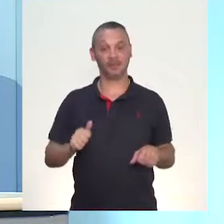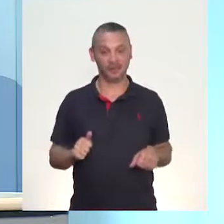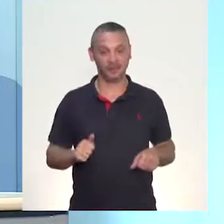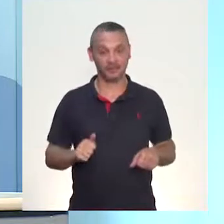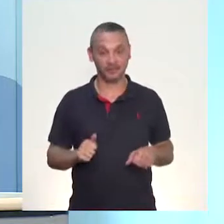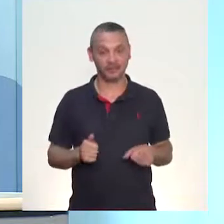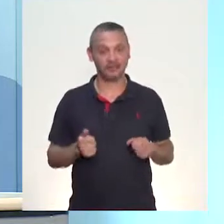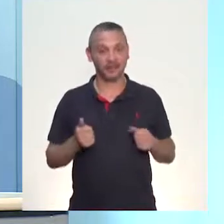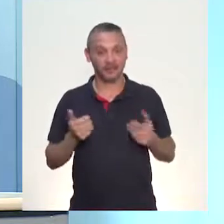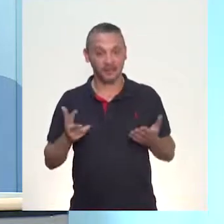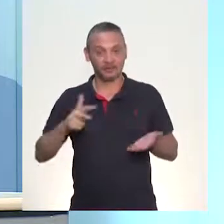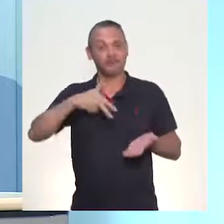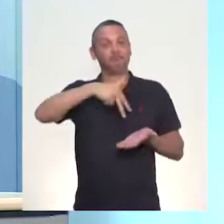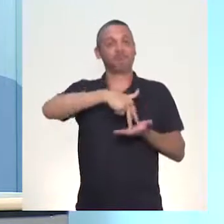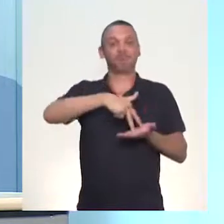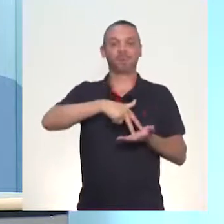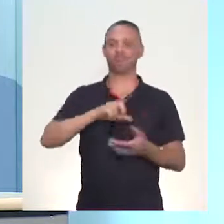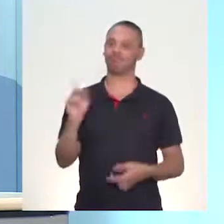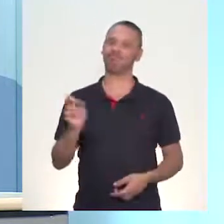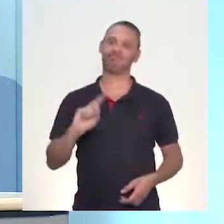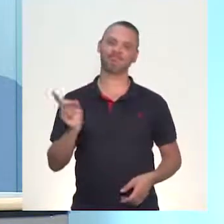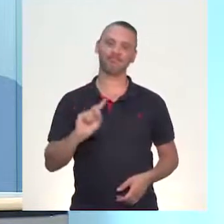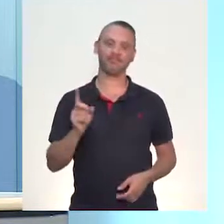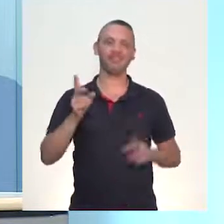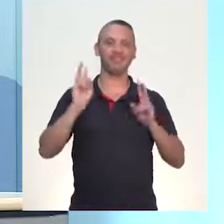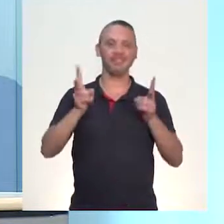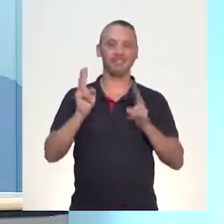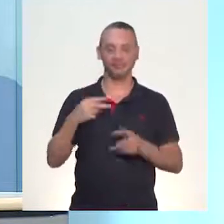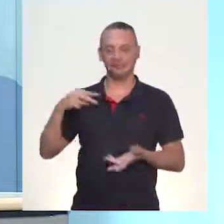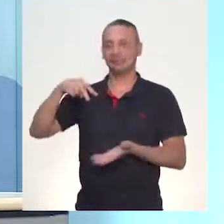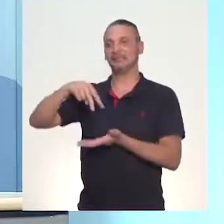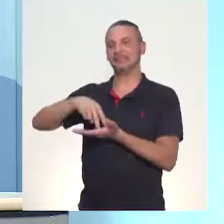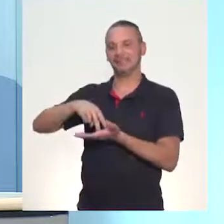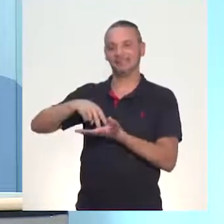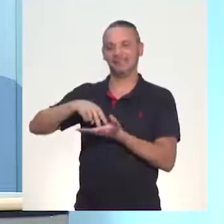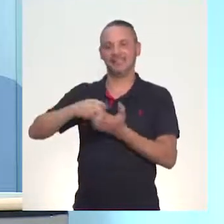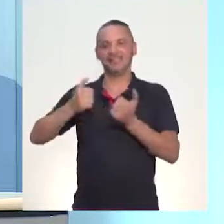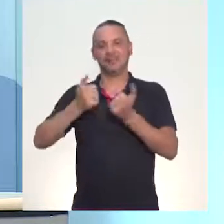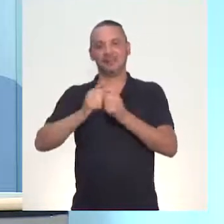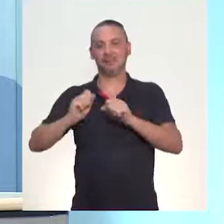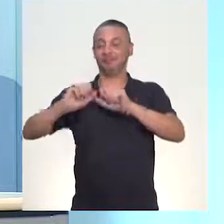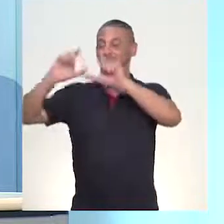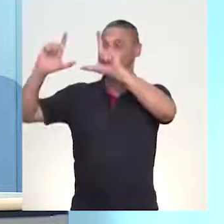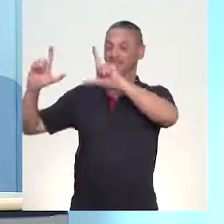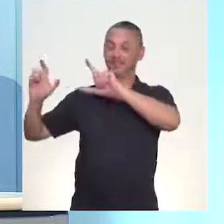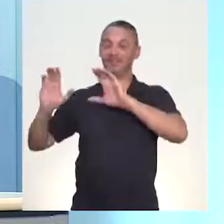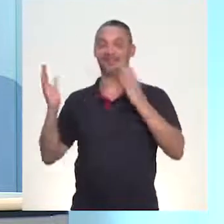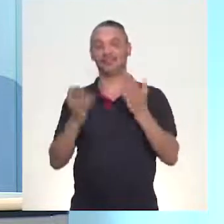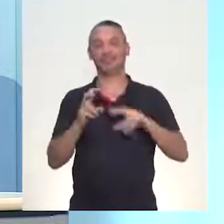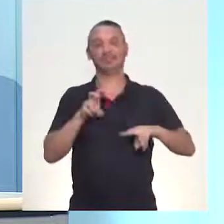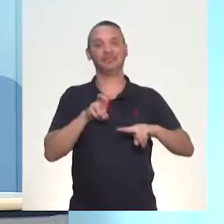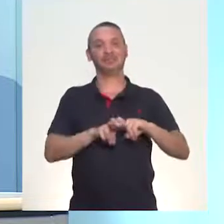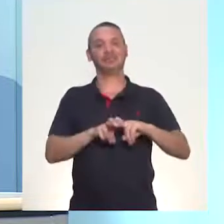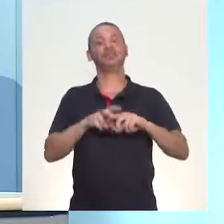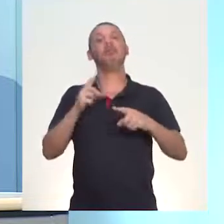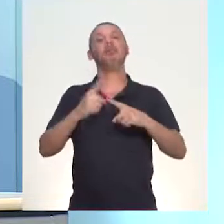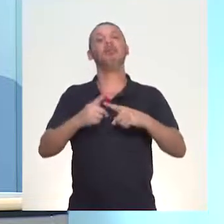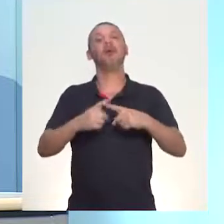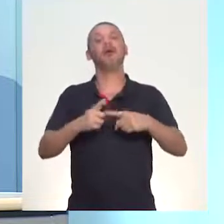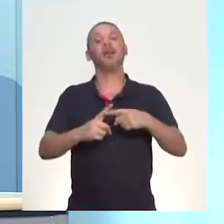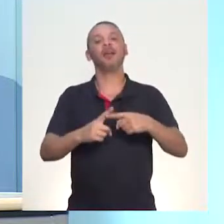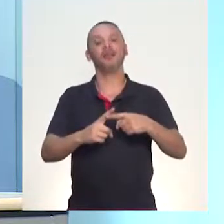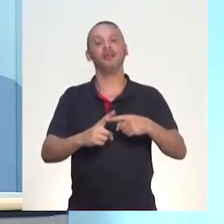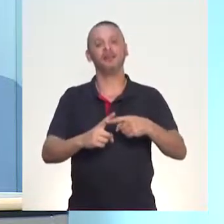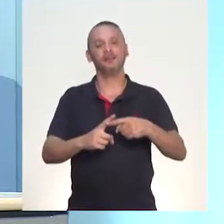estou em pé. Eu costumo ficar em pé do lado da projeção dos slides. Agora eu estou aqui sentado. Por que eu estou